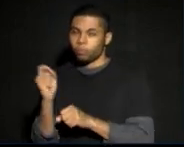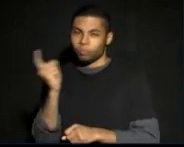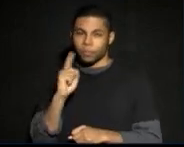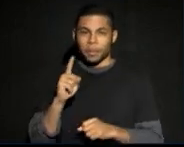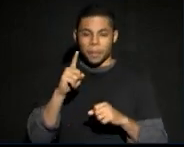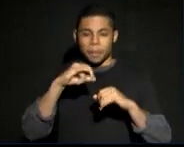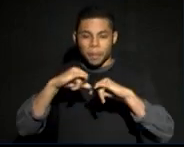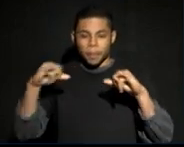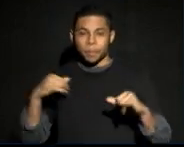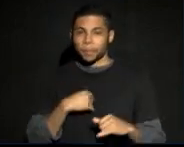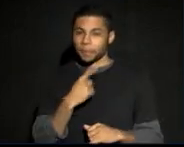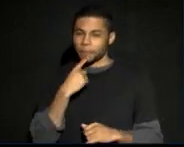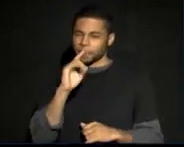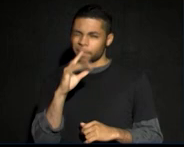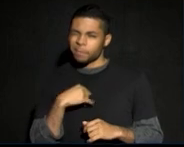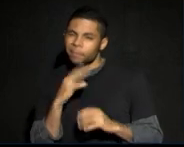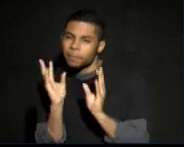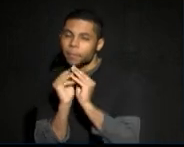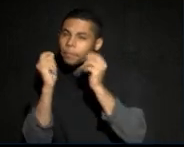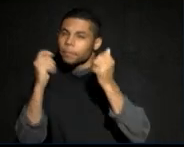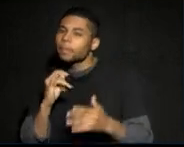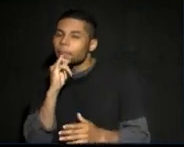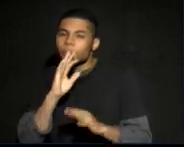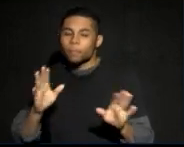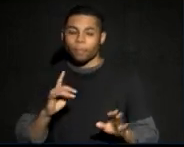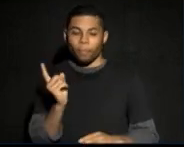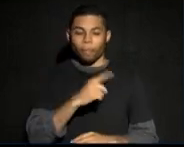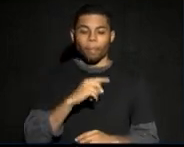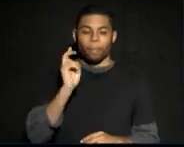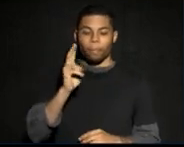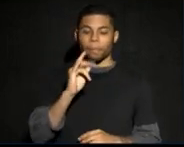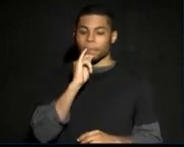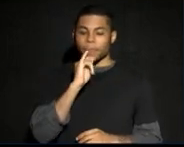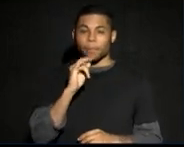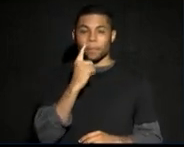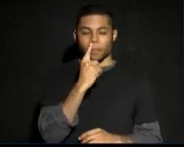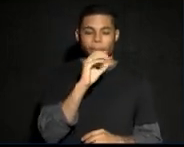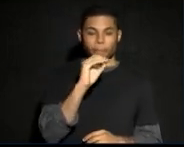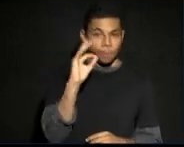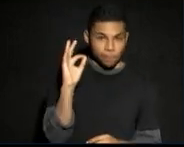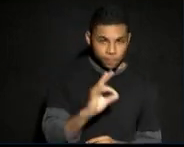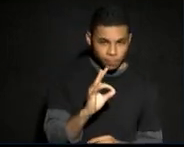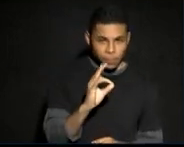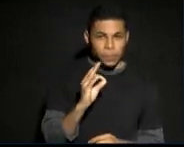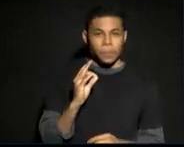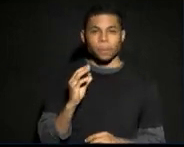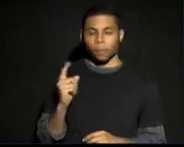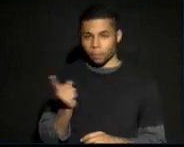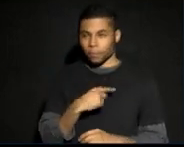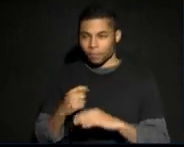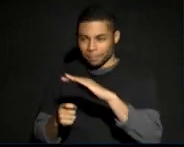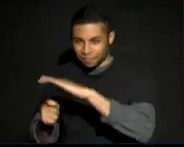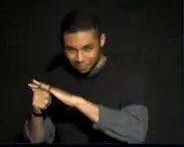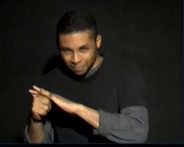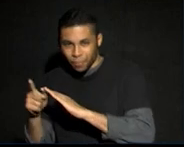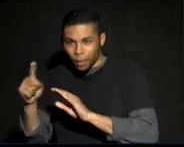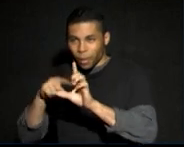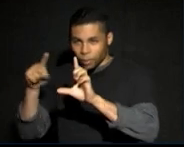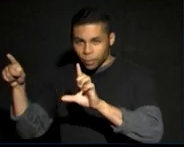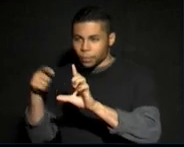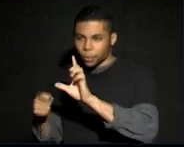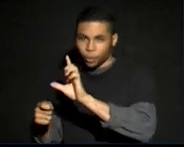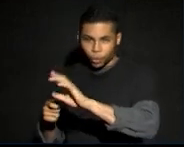aí por favor vou falar que o número só a título exemplificativo tá a gente pegar por exemplo dez porcento que a gente desinvestir da Carteira de ações